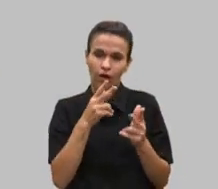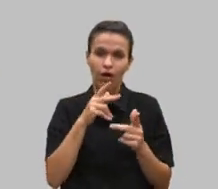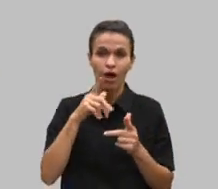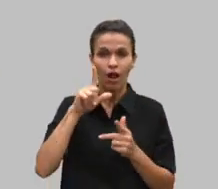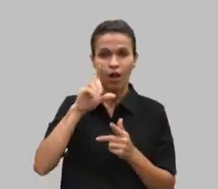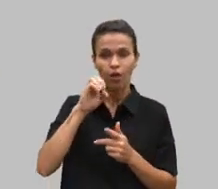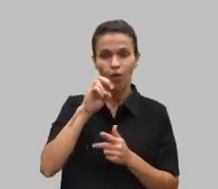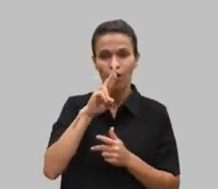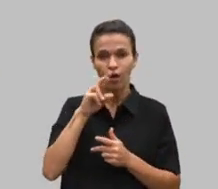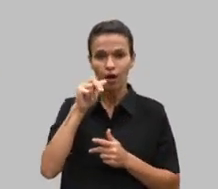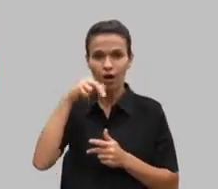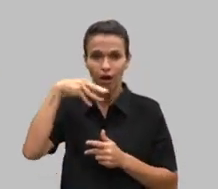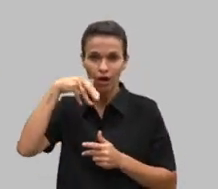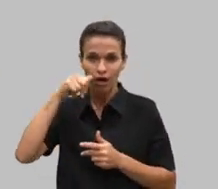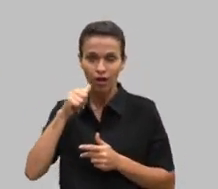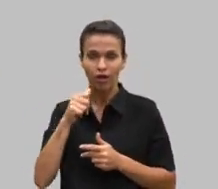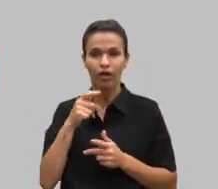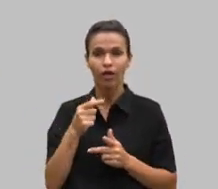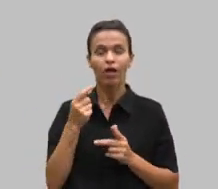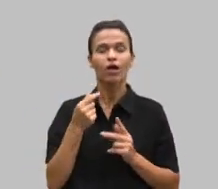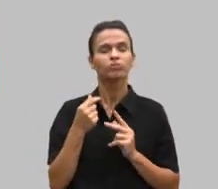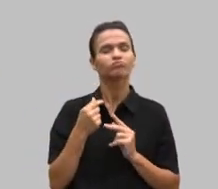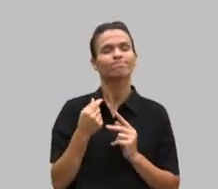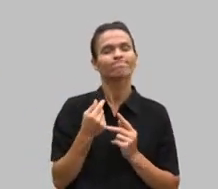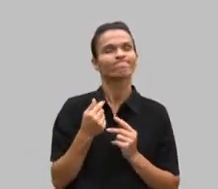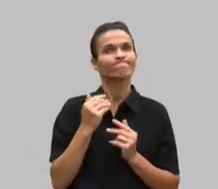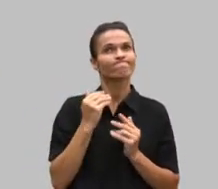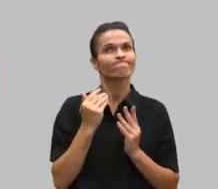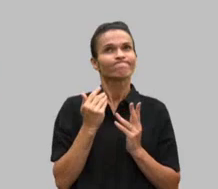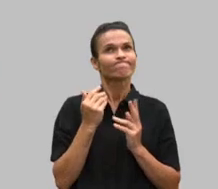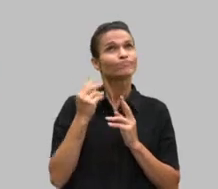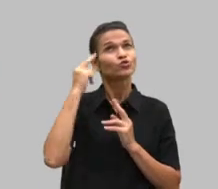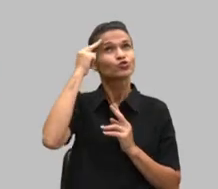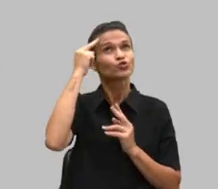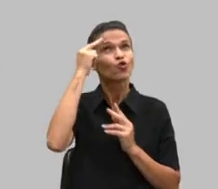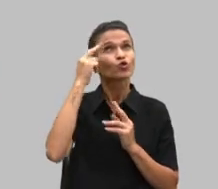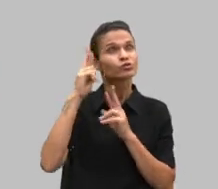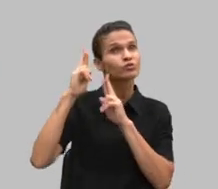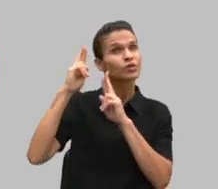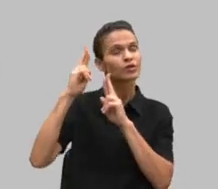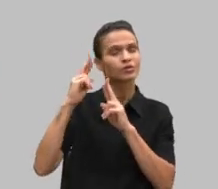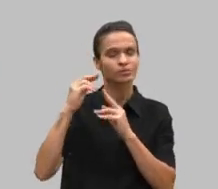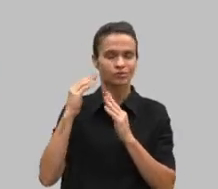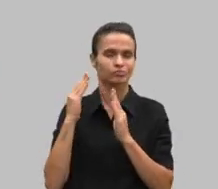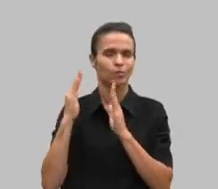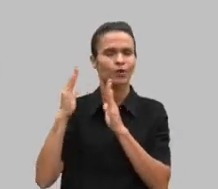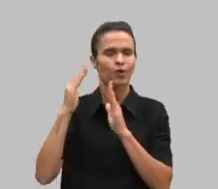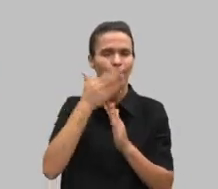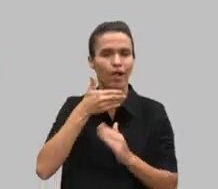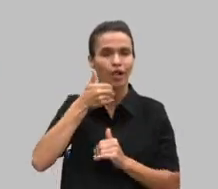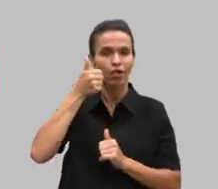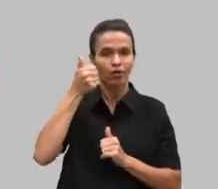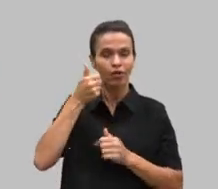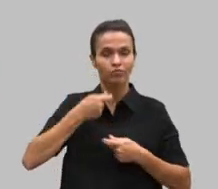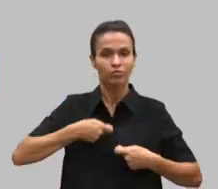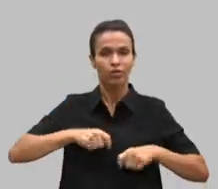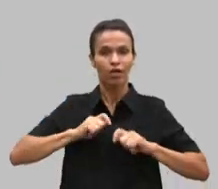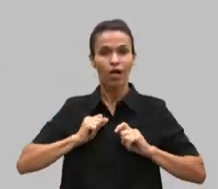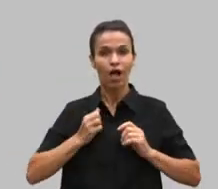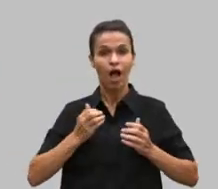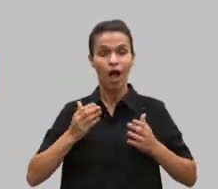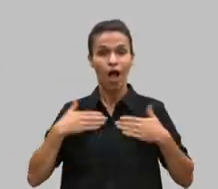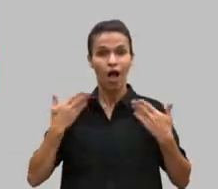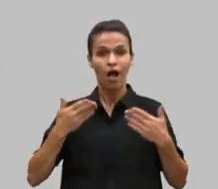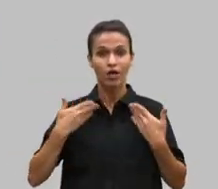representa uma grande esperança por tempos melhores e eu fico com mais alegria ainda por saber que vocês escolheram